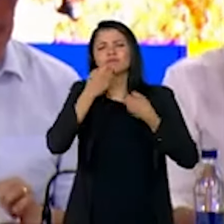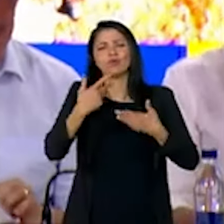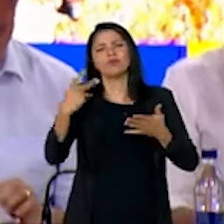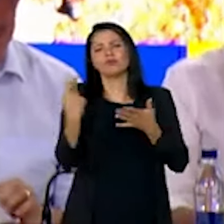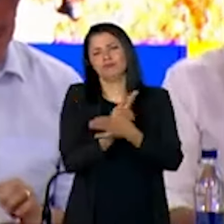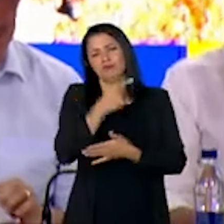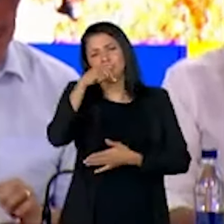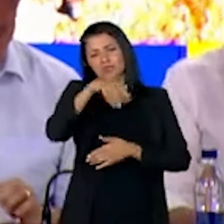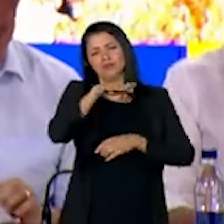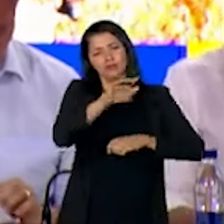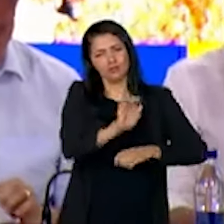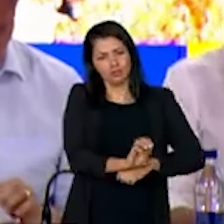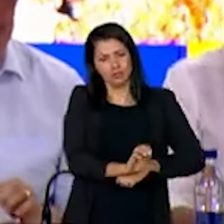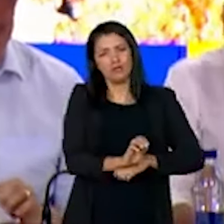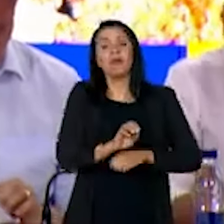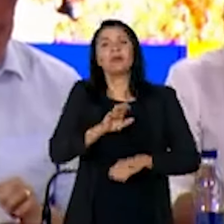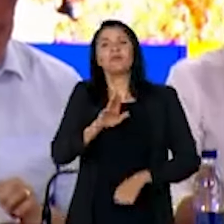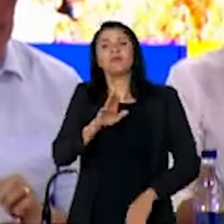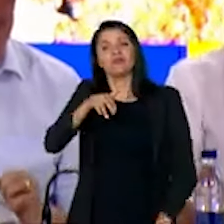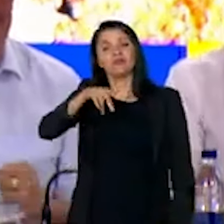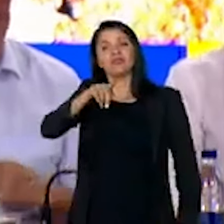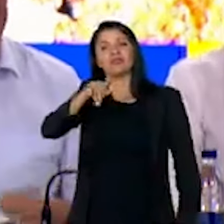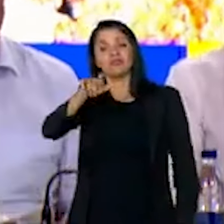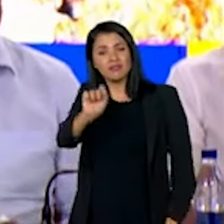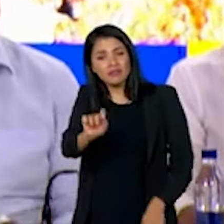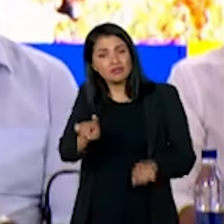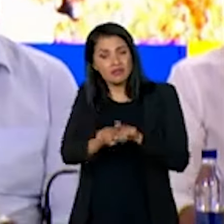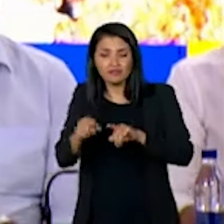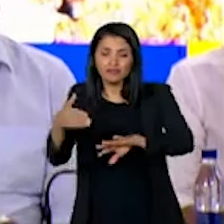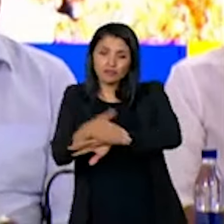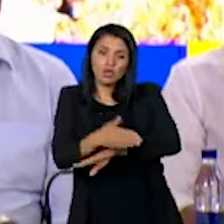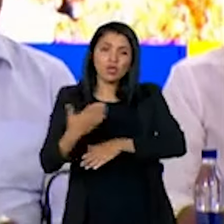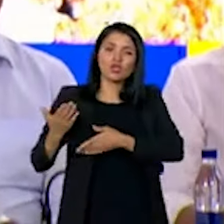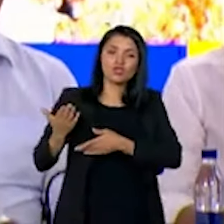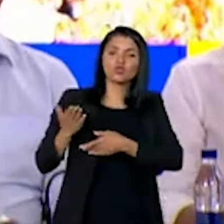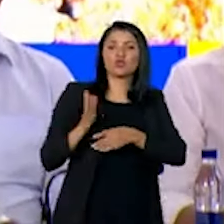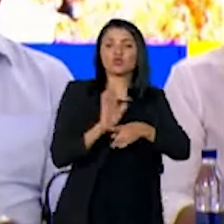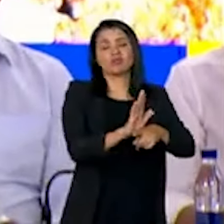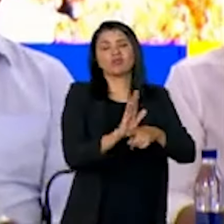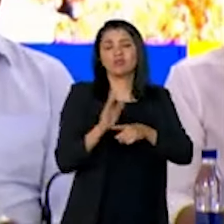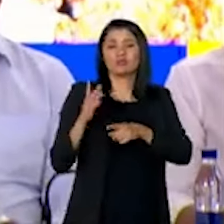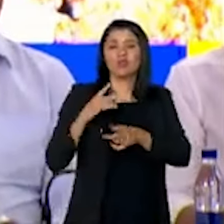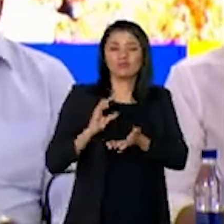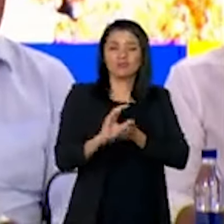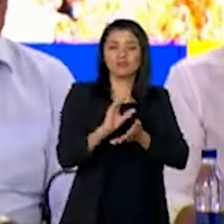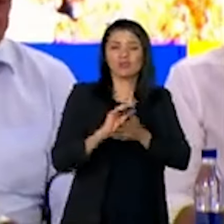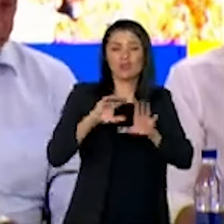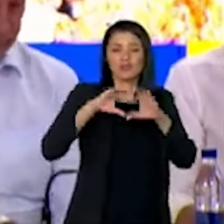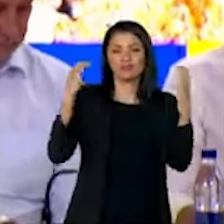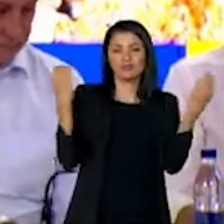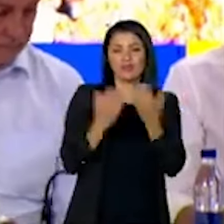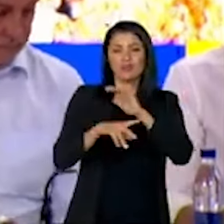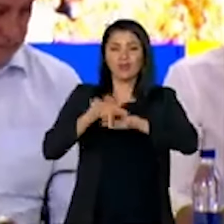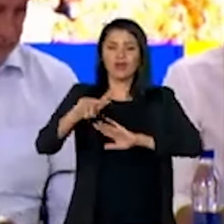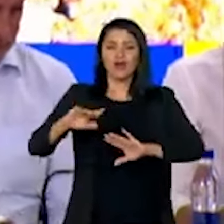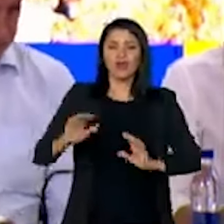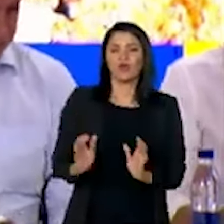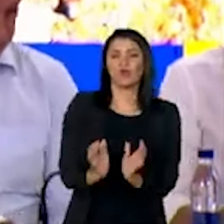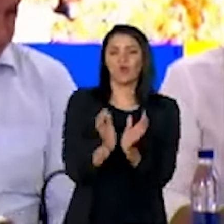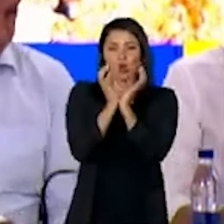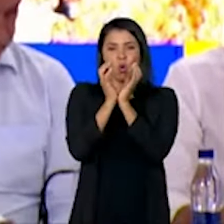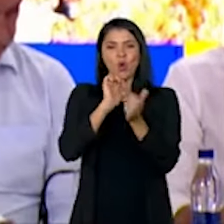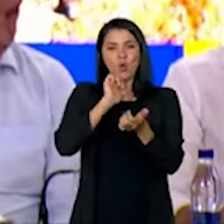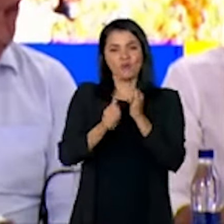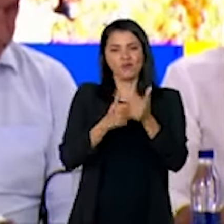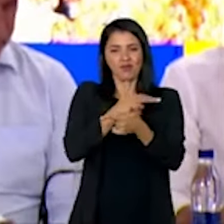aconteceram aqui. O BNDES participou ajudando a financiar o estádio para a Copa do Mundo, aquela famosa ponte sobre o Rio